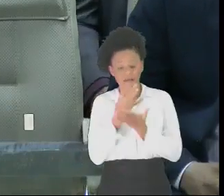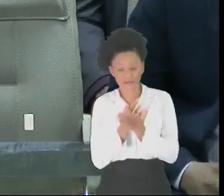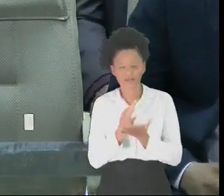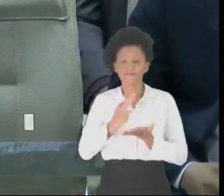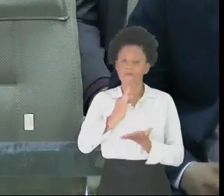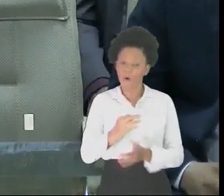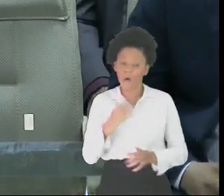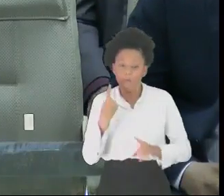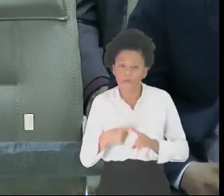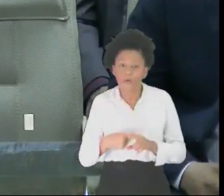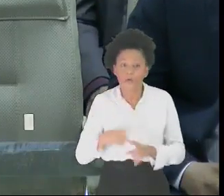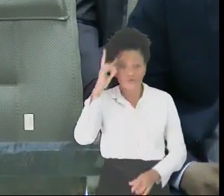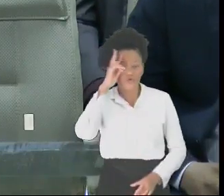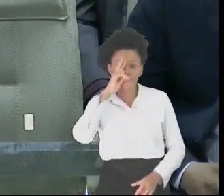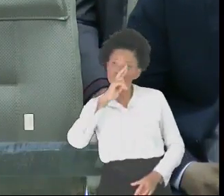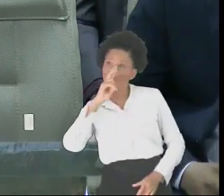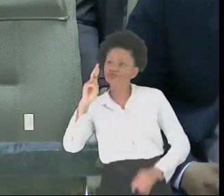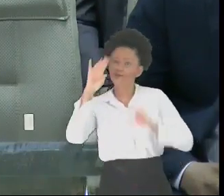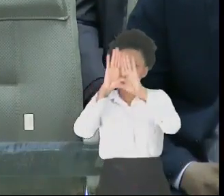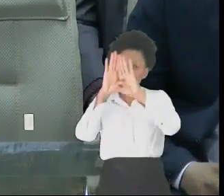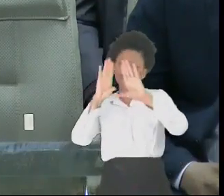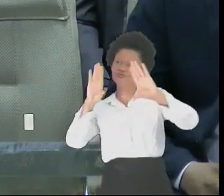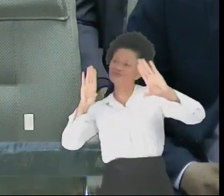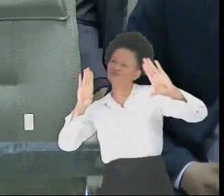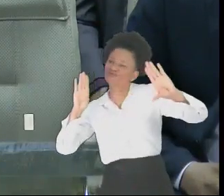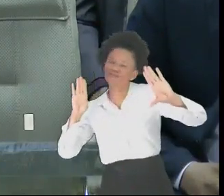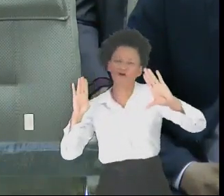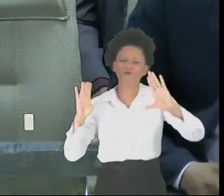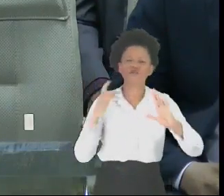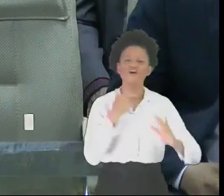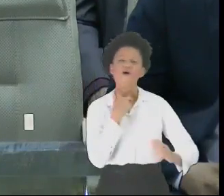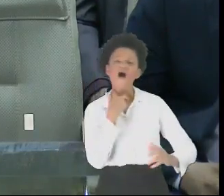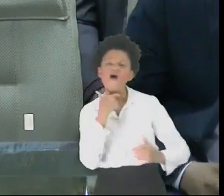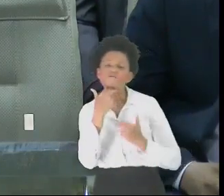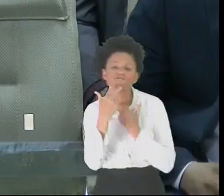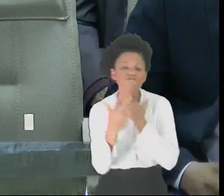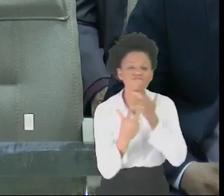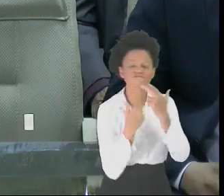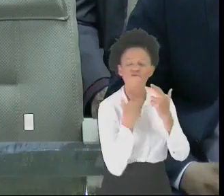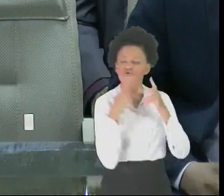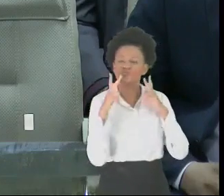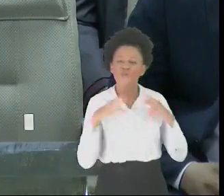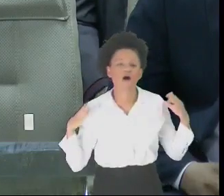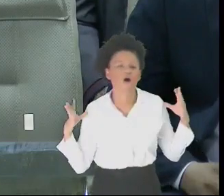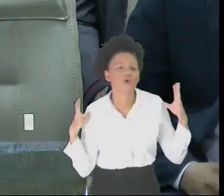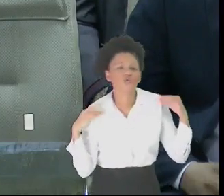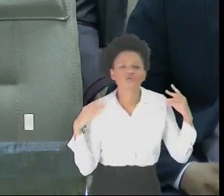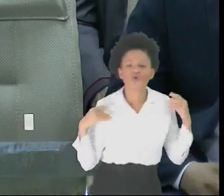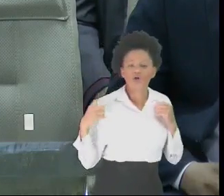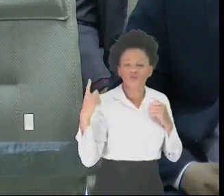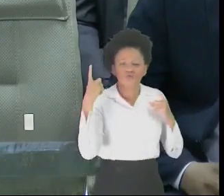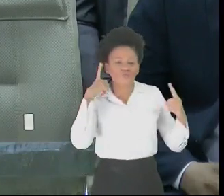Senhor descerá do céu com alarido, com voz de arcanjo, com a trombeta de Deus, e os que morreram em Cristo,